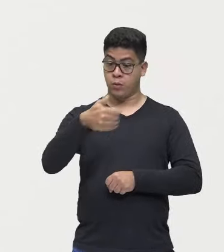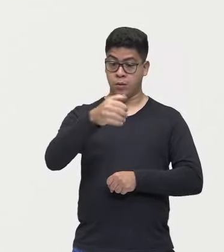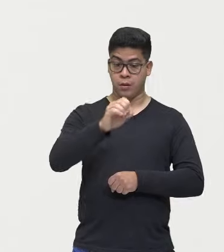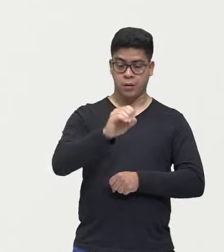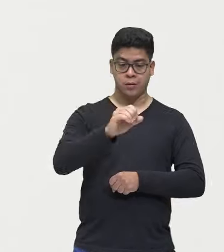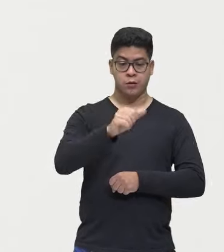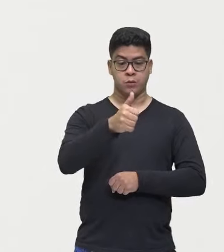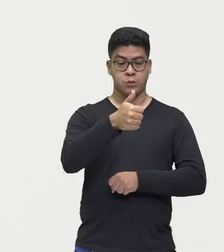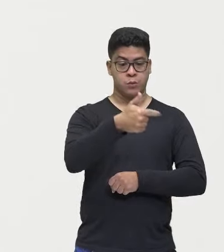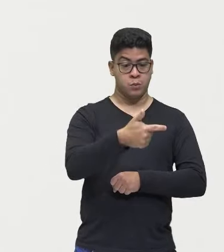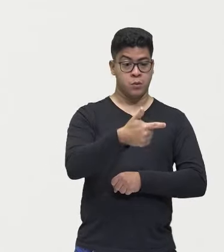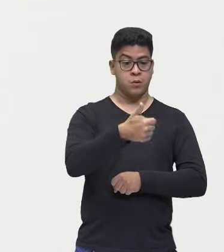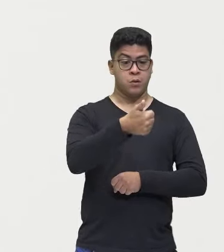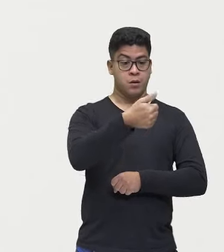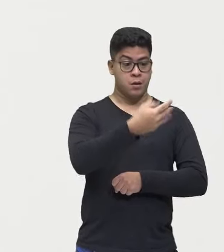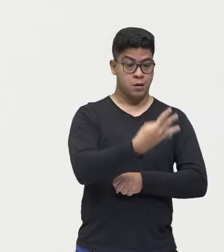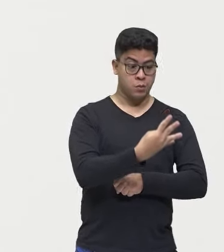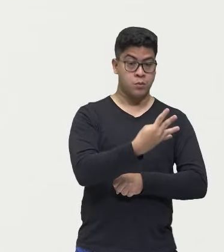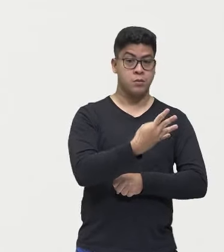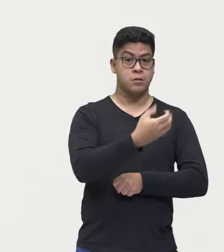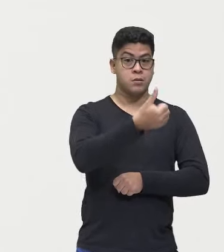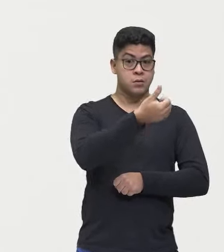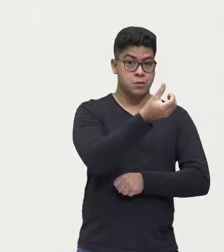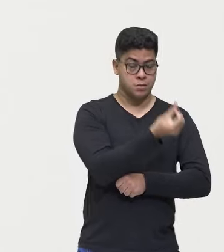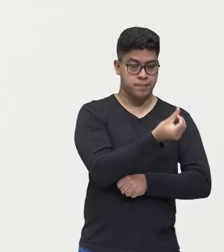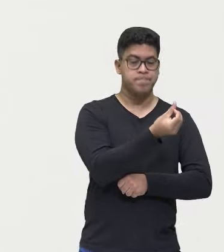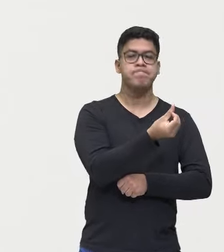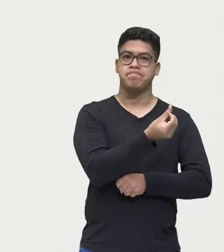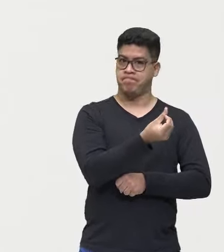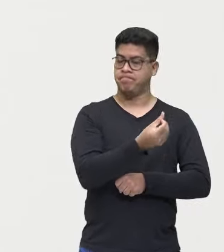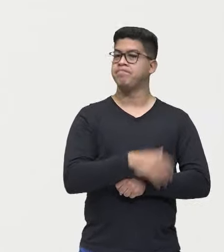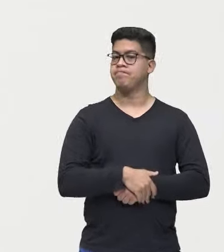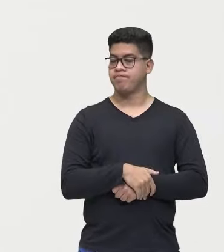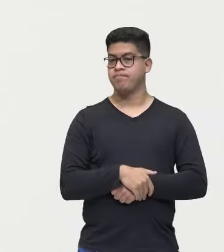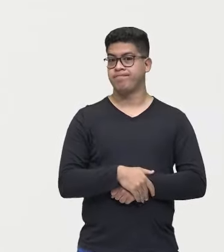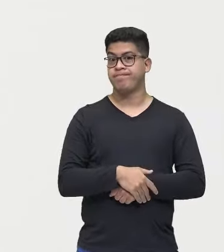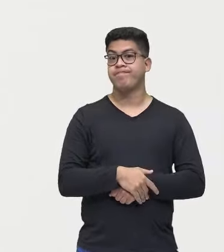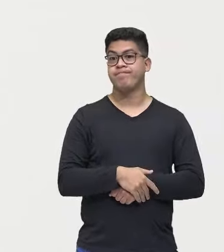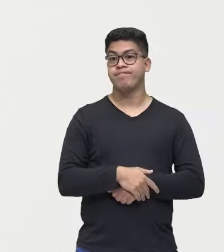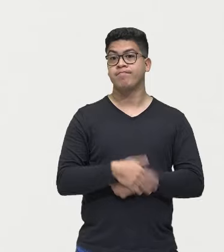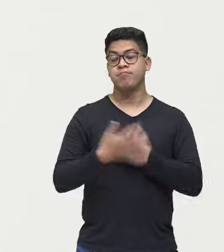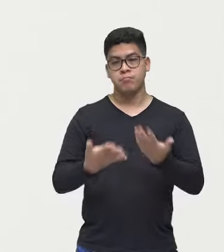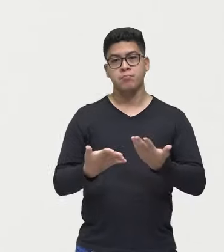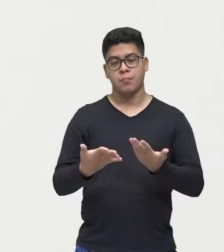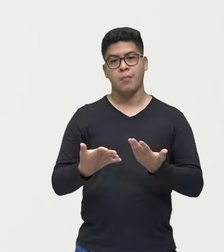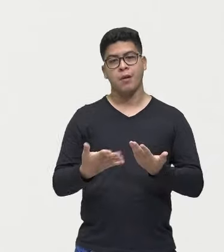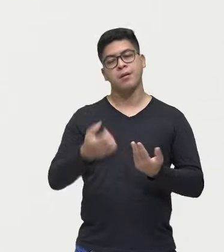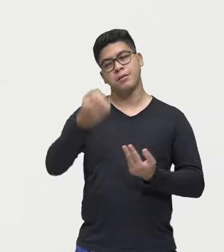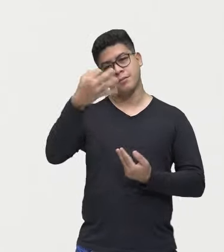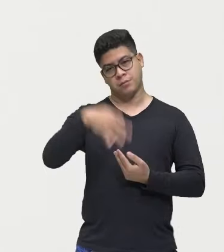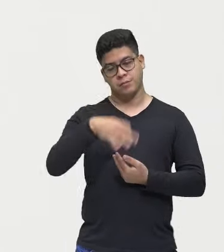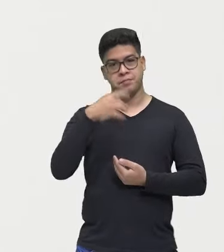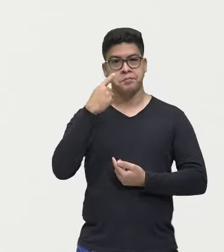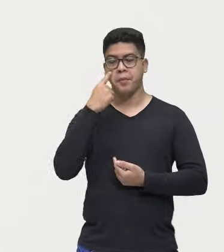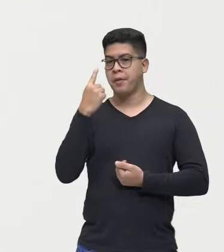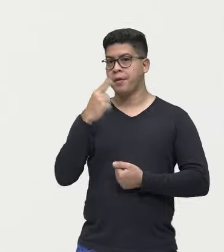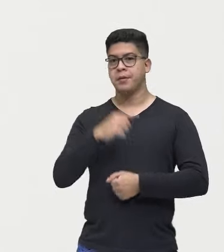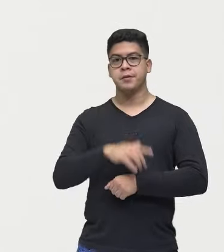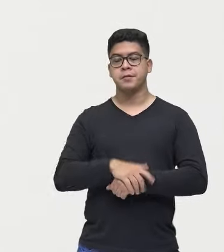14, 15, 16. 16 peças, viu? Segundo, então aqui ó, a primeira está certa. Segundo,